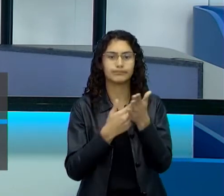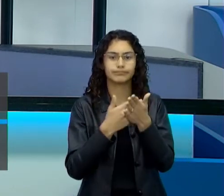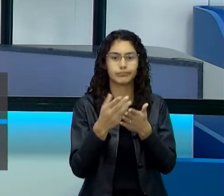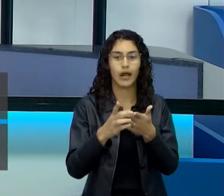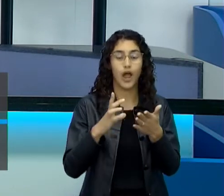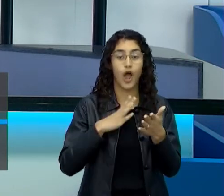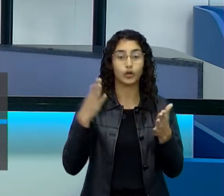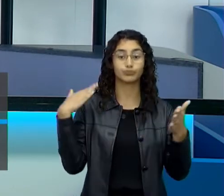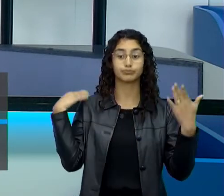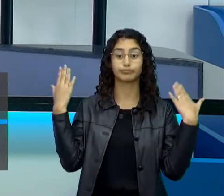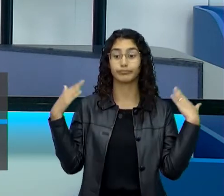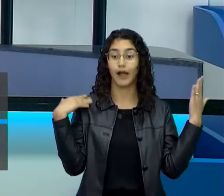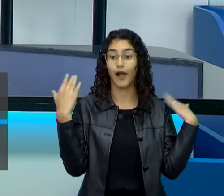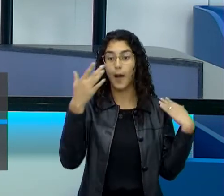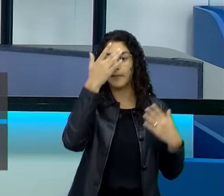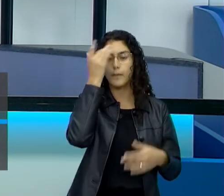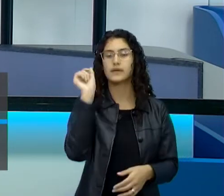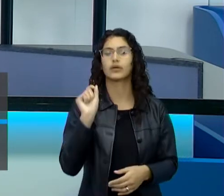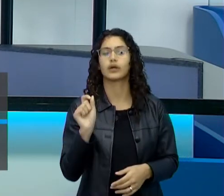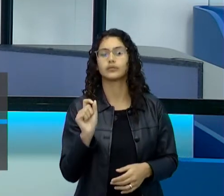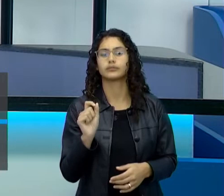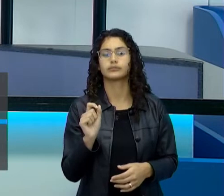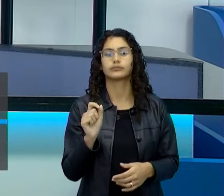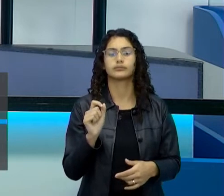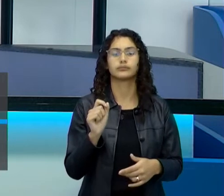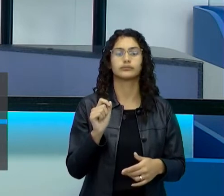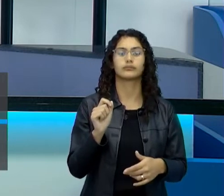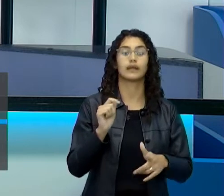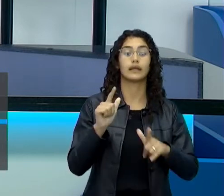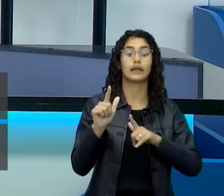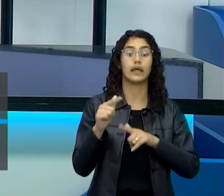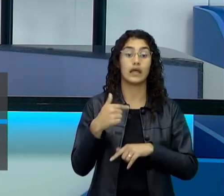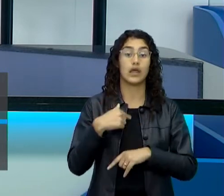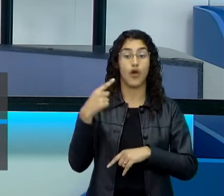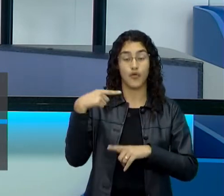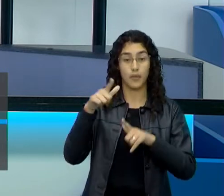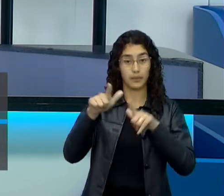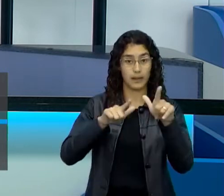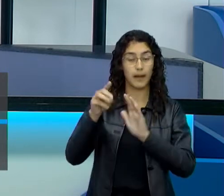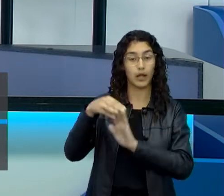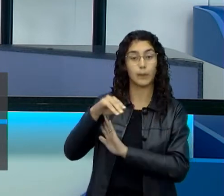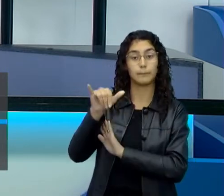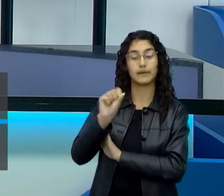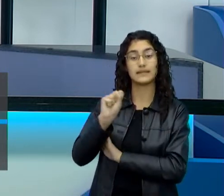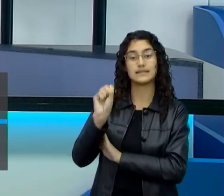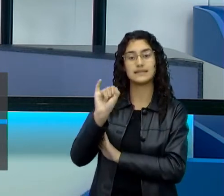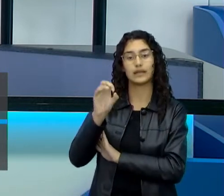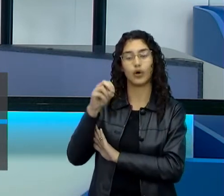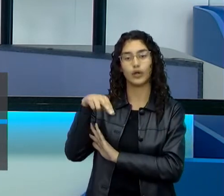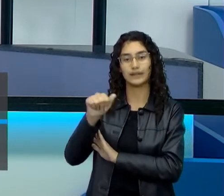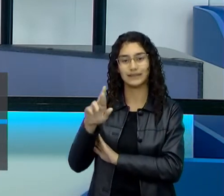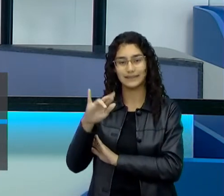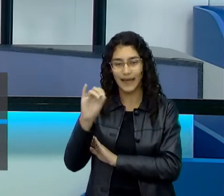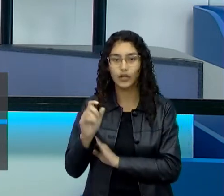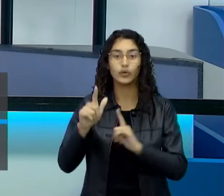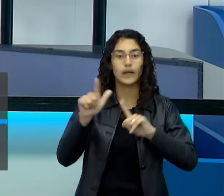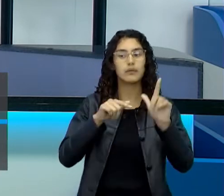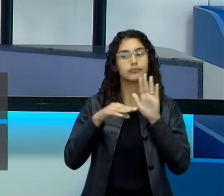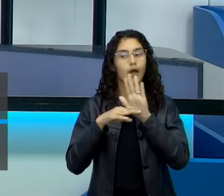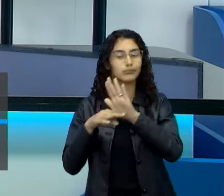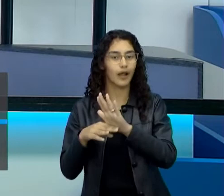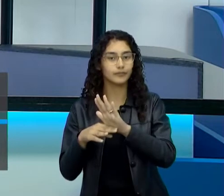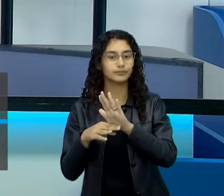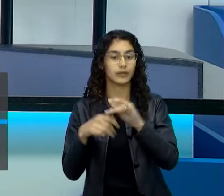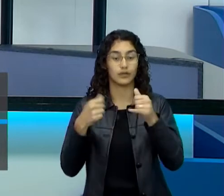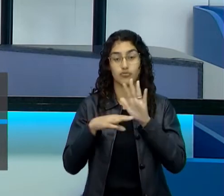sobre turismo, as pessoas já vão pensar no quê? Trabalho missionário, fala assim, ah, eu vou para a África, mas é para ajudar, né? É pra fazer um trabalho missionário e tal, porque eu vou